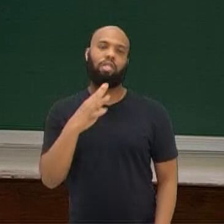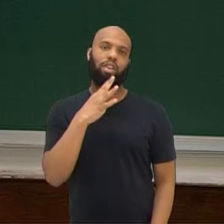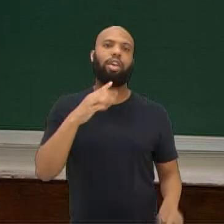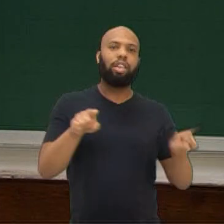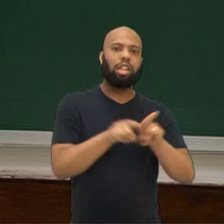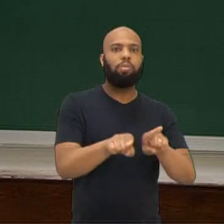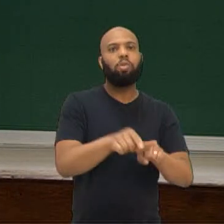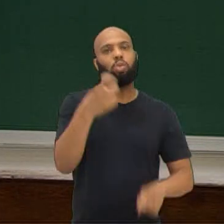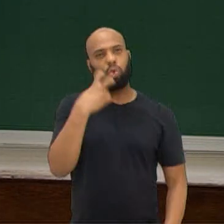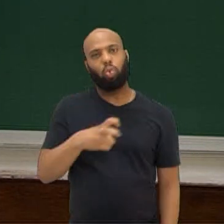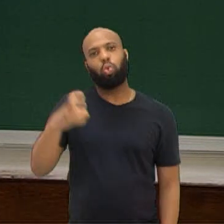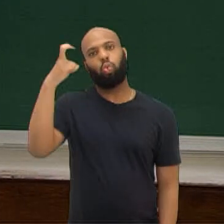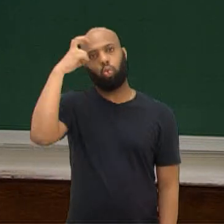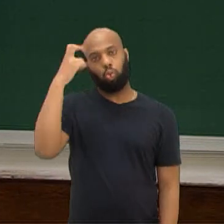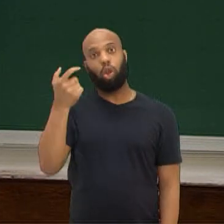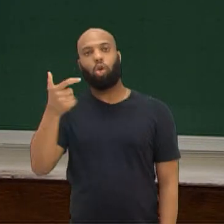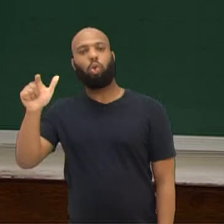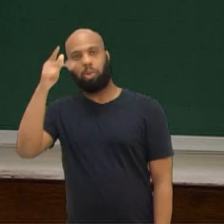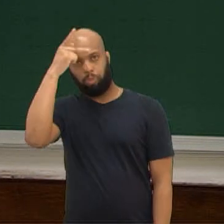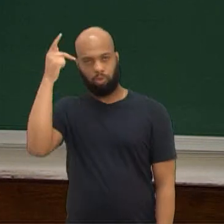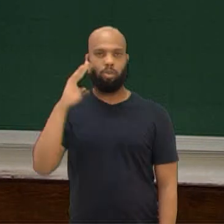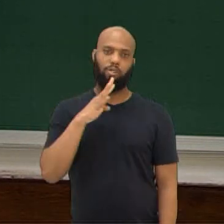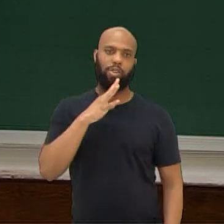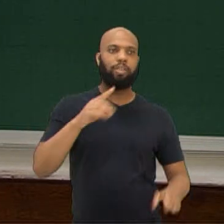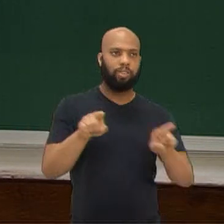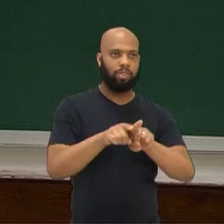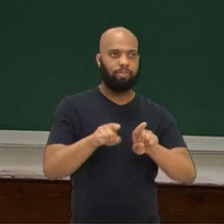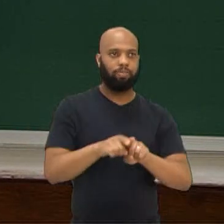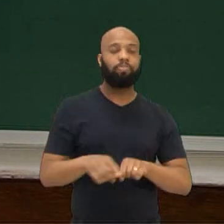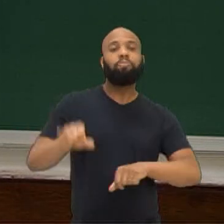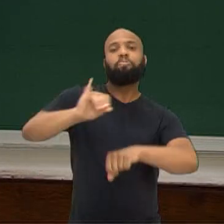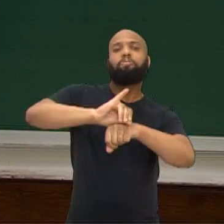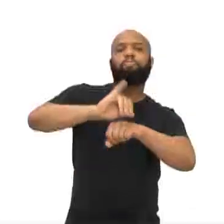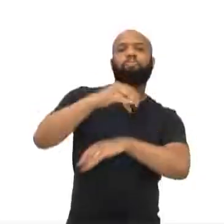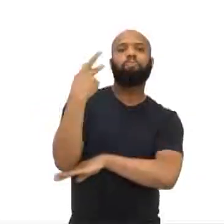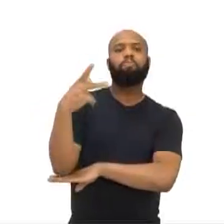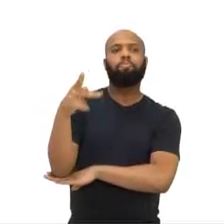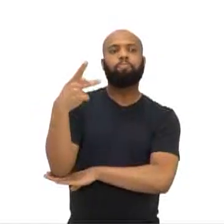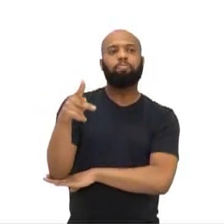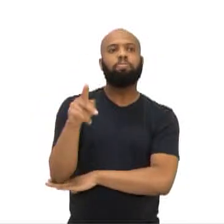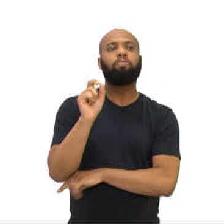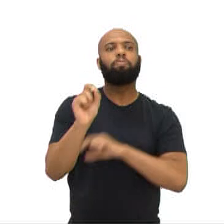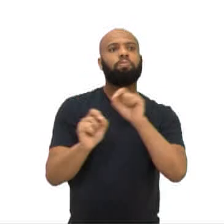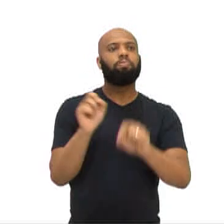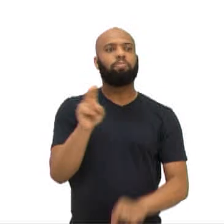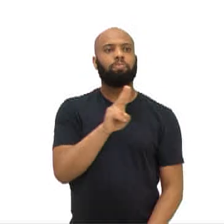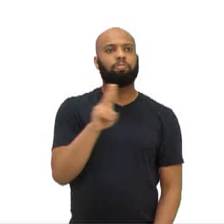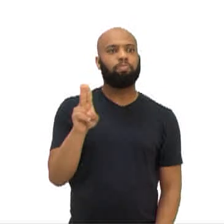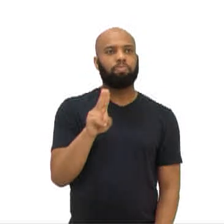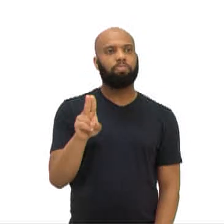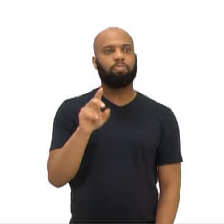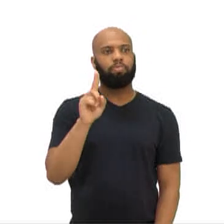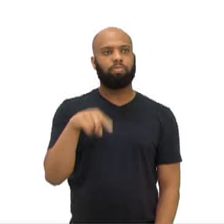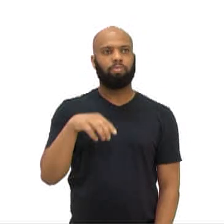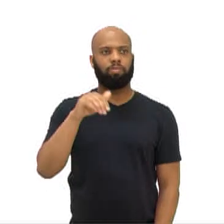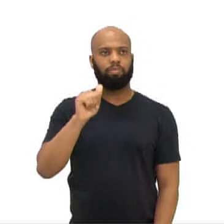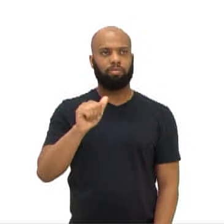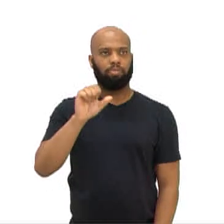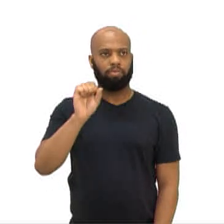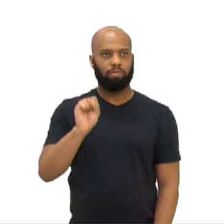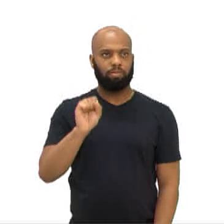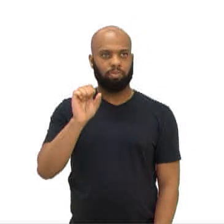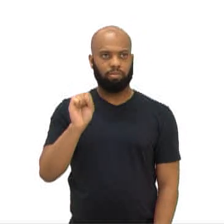da cultura, a realidade do outro, perfeito? La capital de Paraguay, Asunción. La moneda, mira que